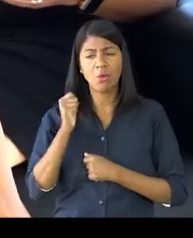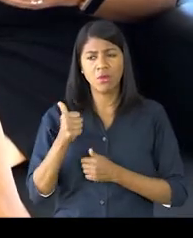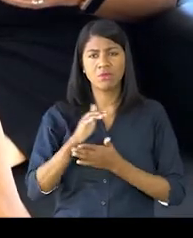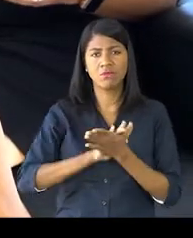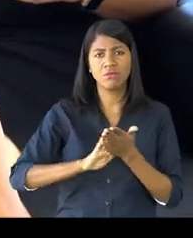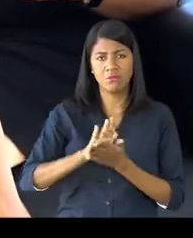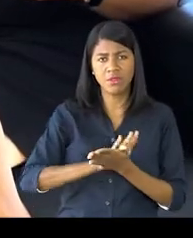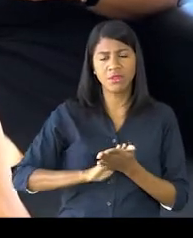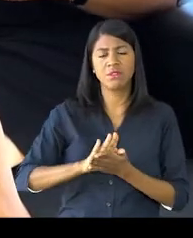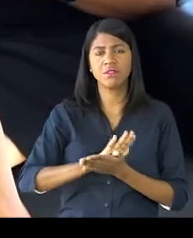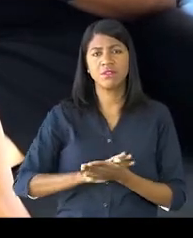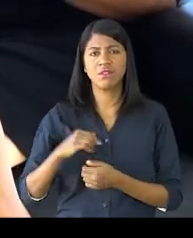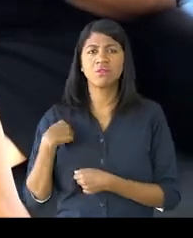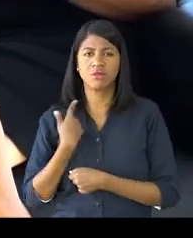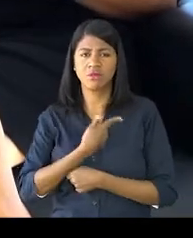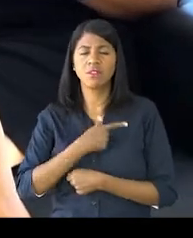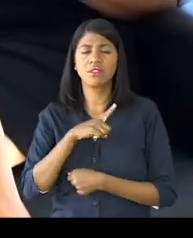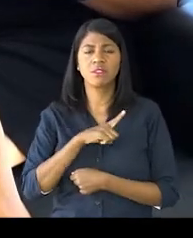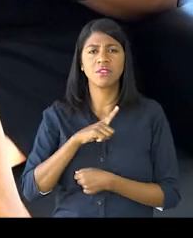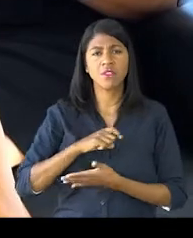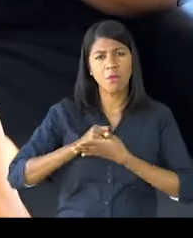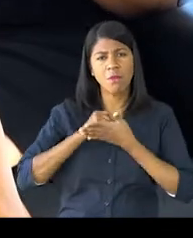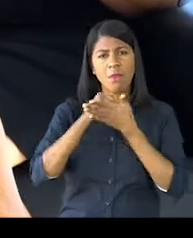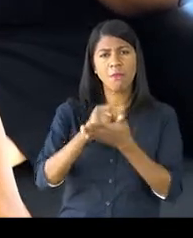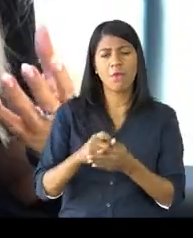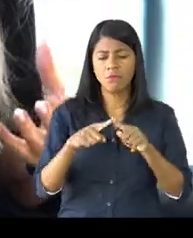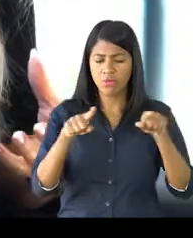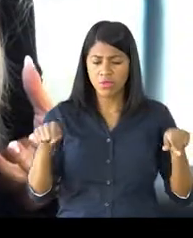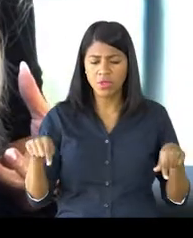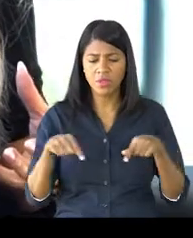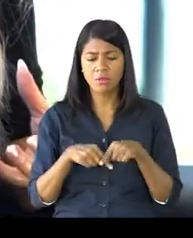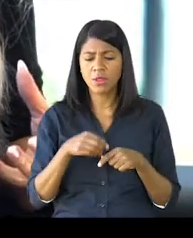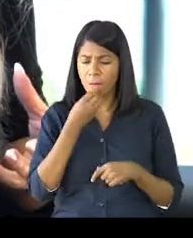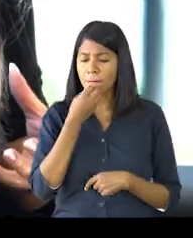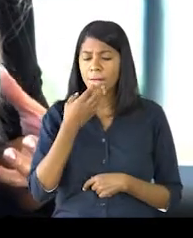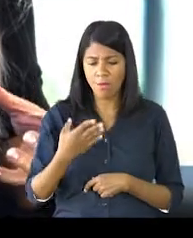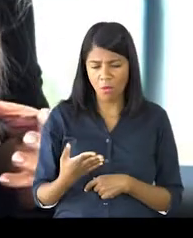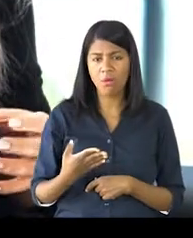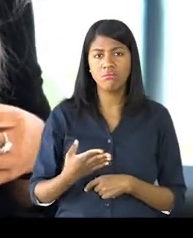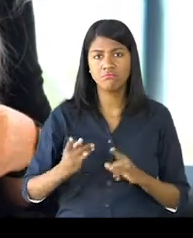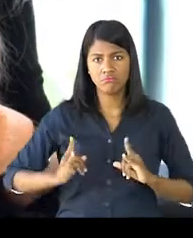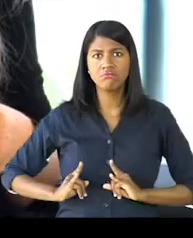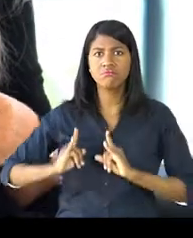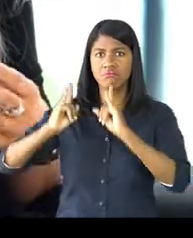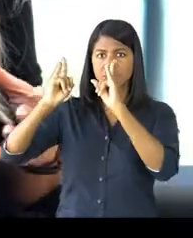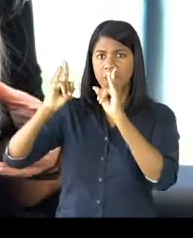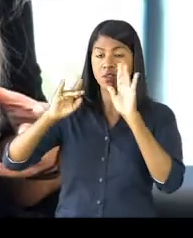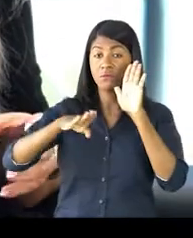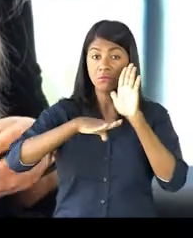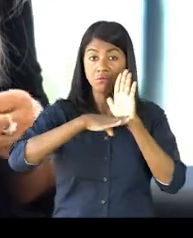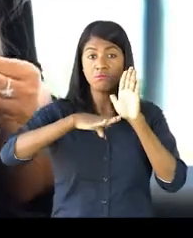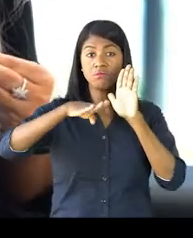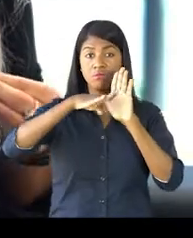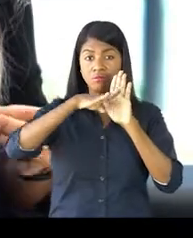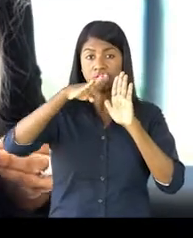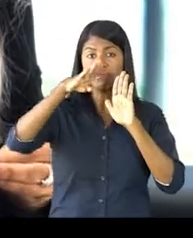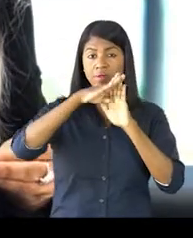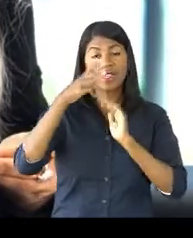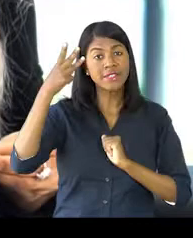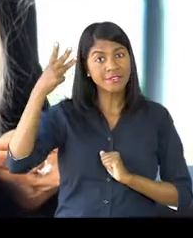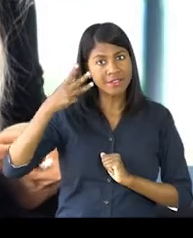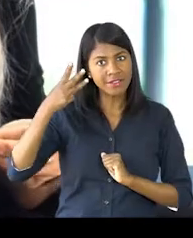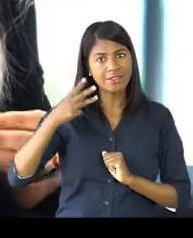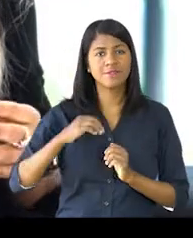do nada. Né? Nós temos um apoio com um espaço físico interessante, a secretaria ela é um prédio de